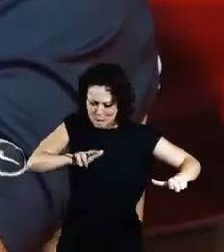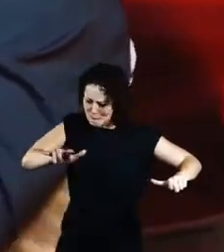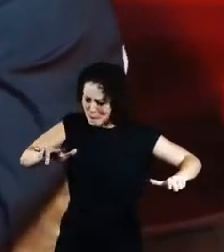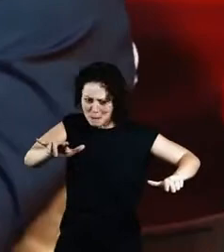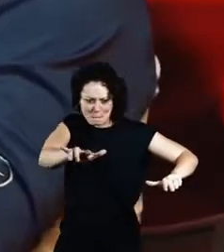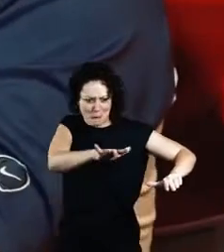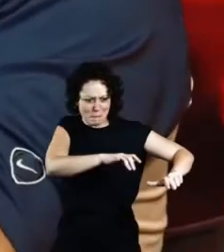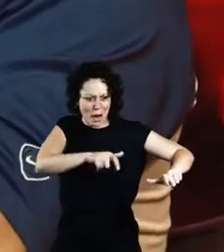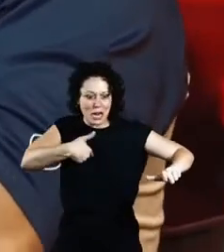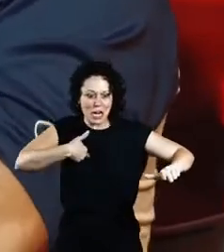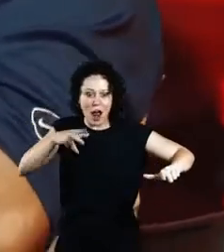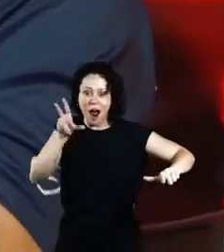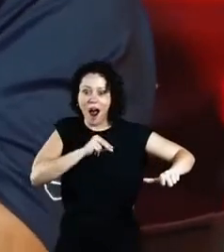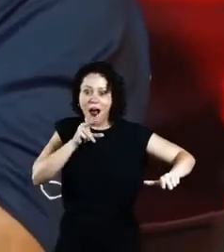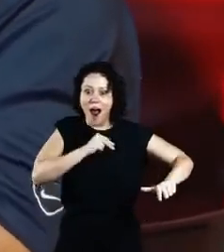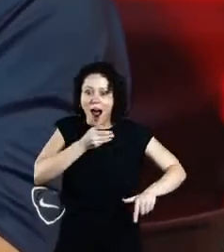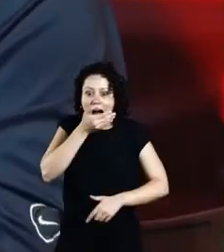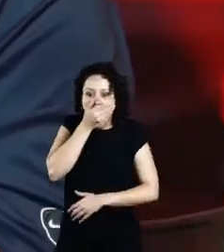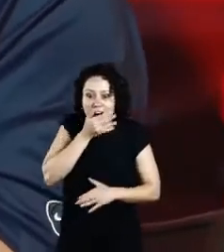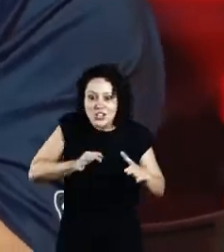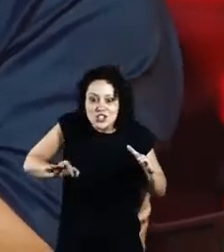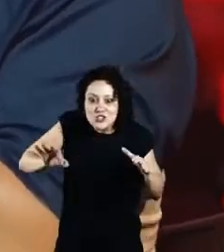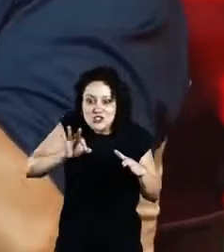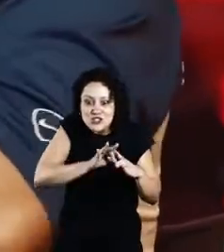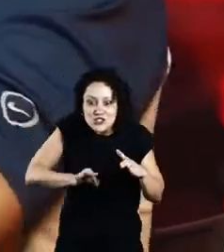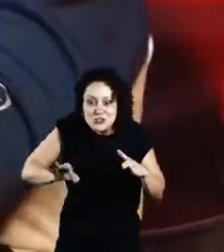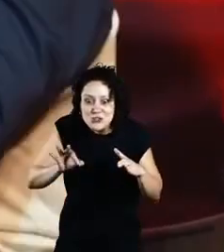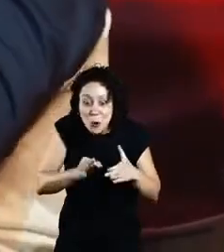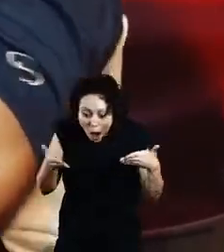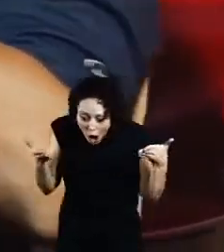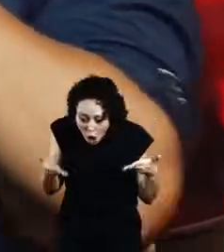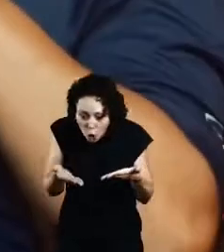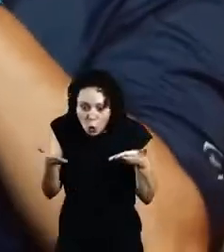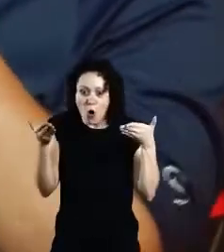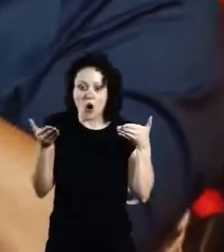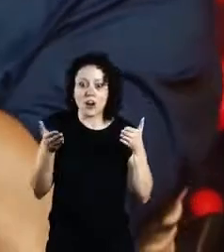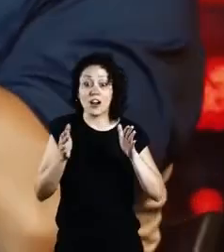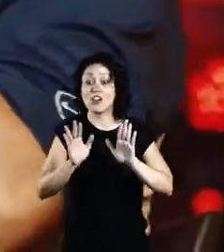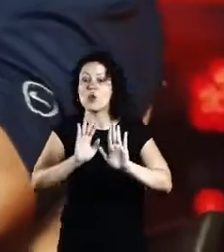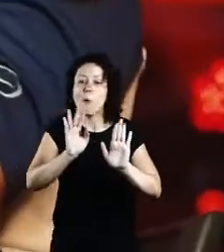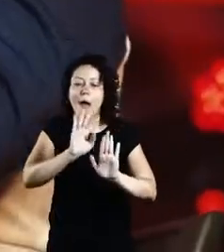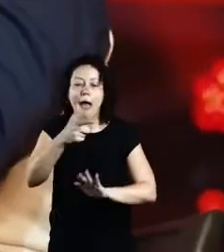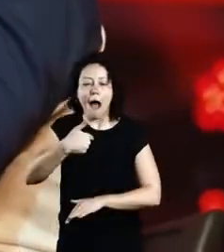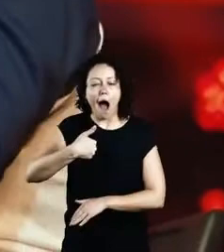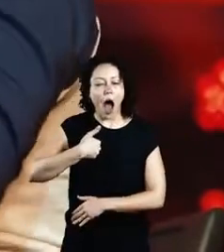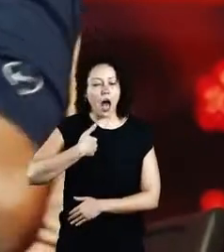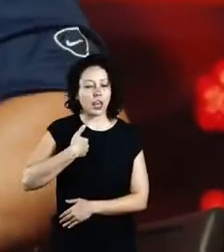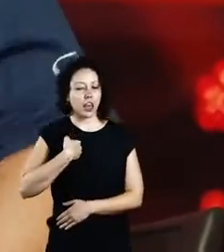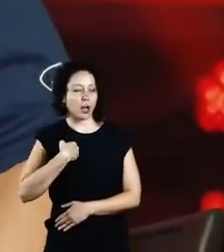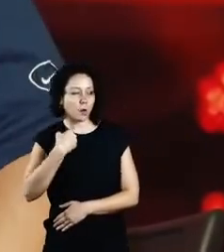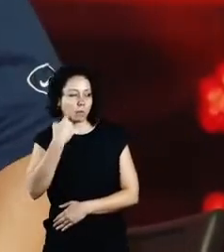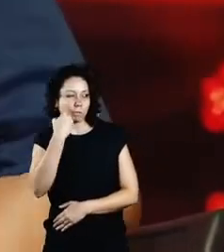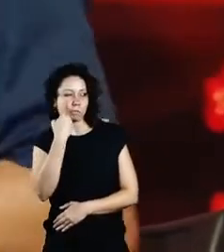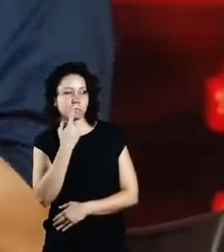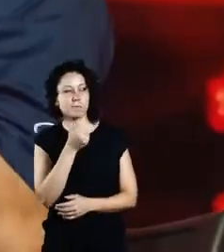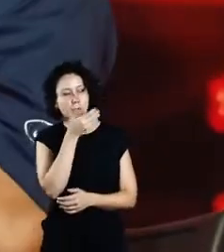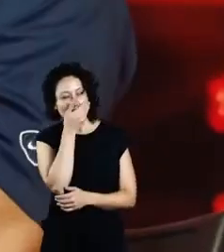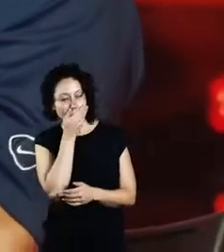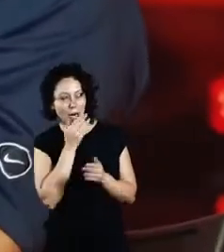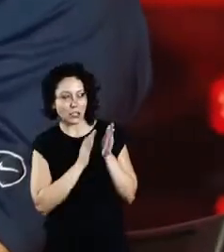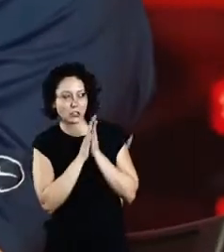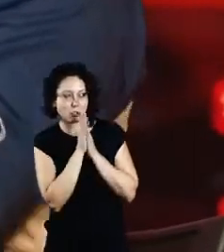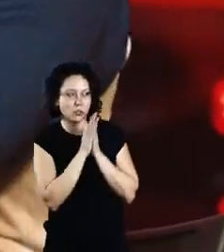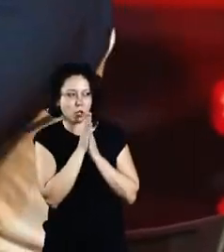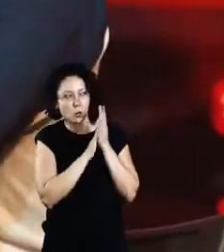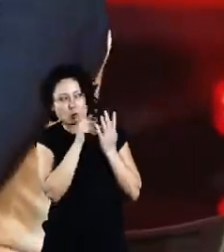opa, tô gravando um disco, porque tudo era no amor, não era proposital, como é hoje, o cara faz biquinho, caras